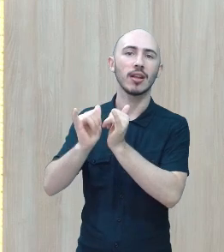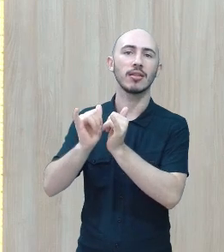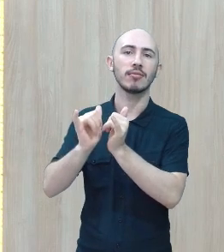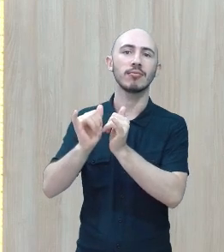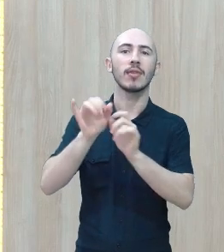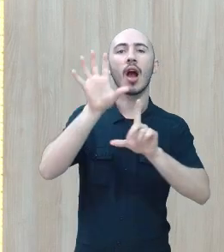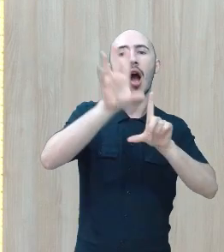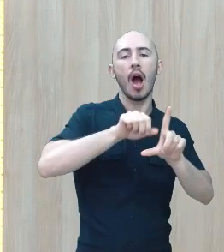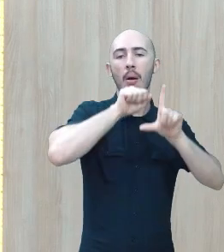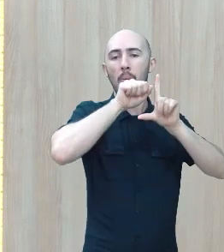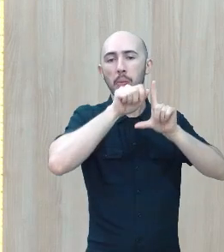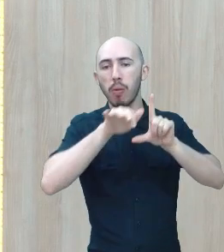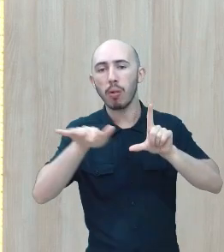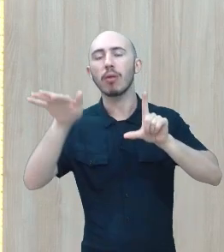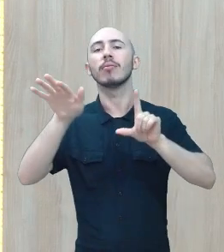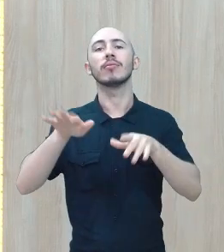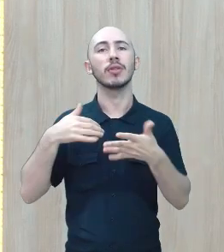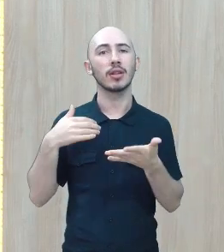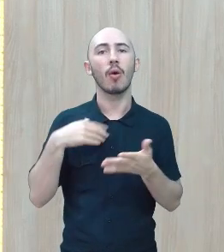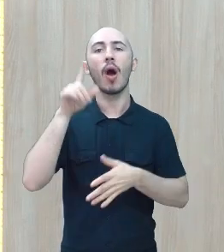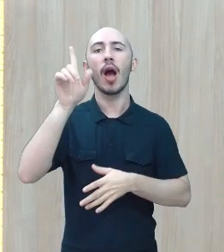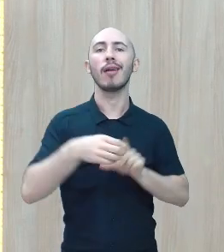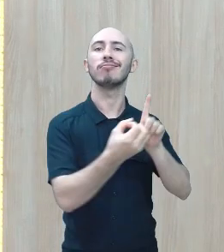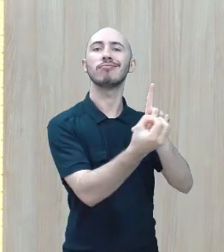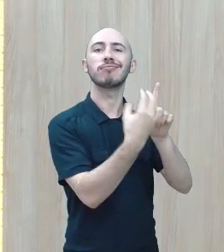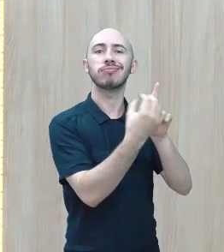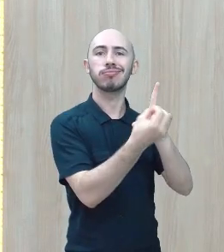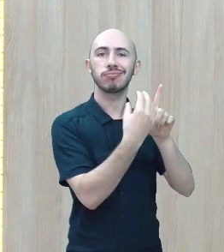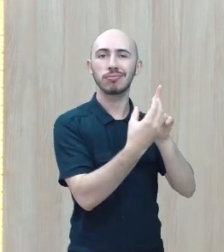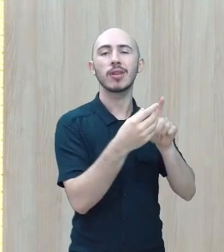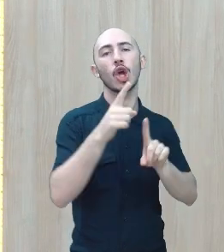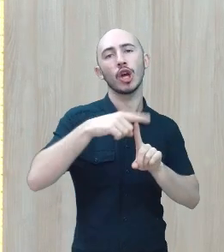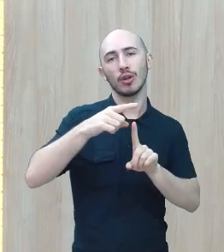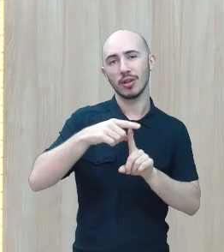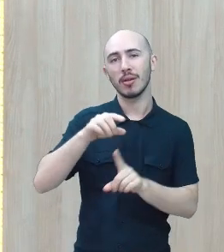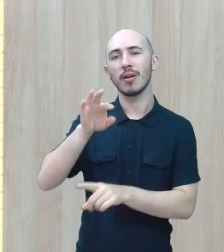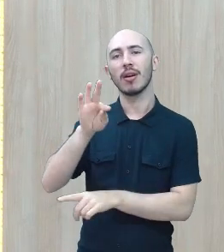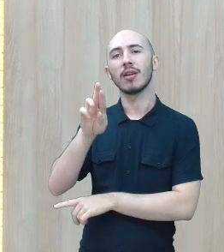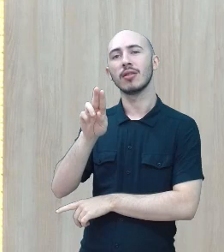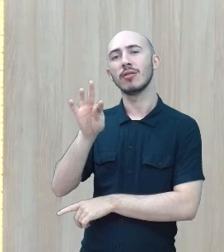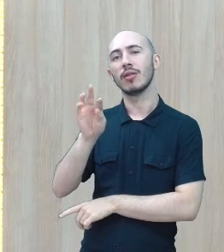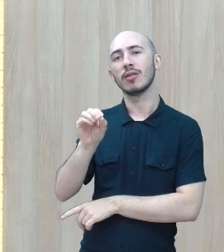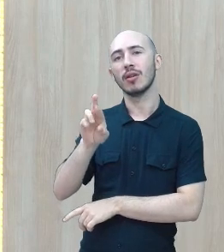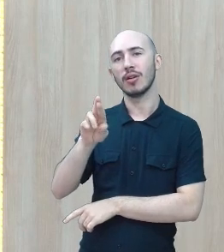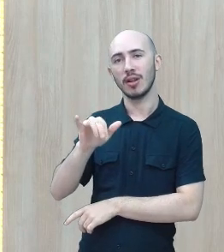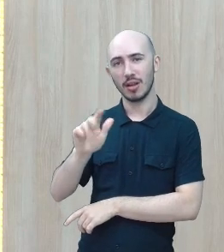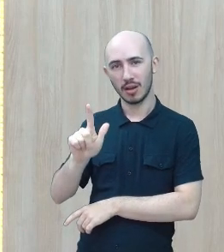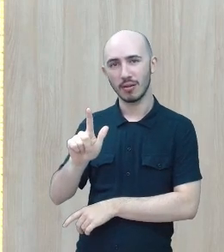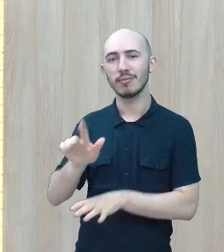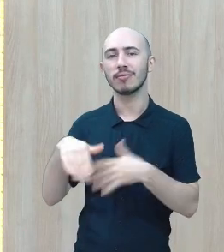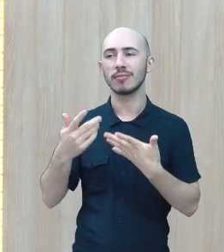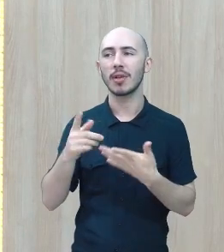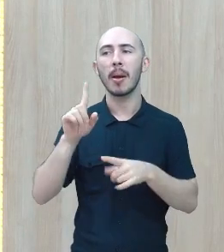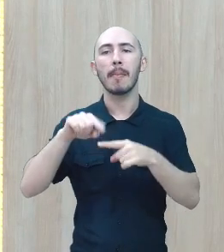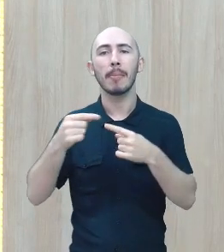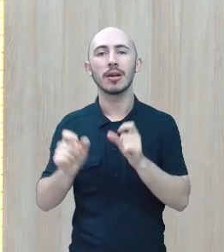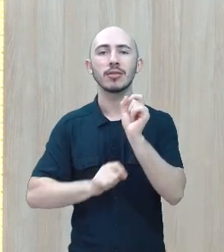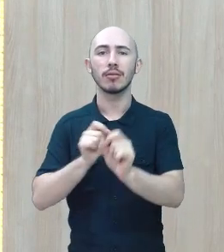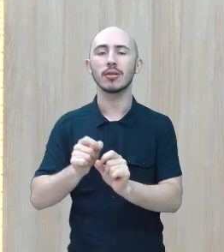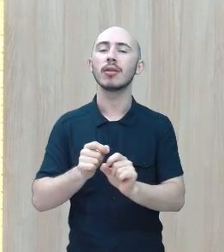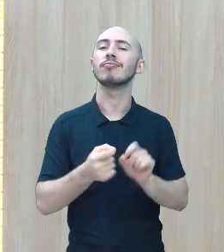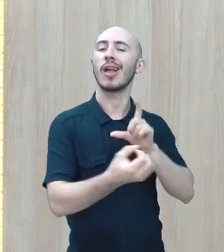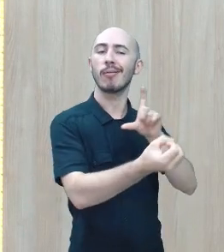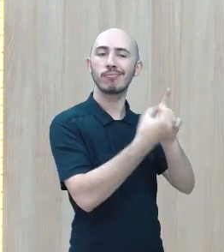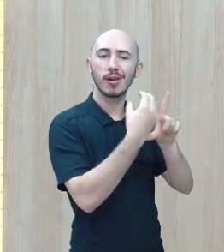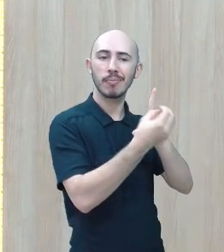sendo tutoriais, mesmo que eles não tivessem a intenção de ser, porque aí eles só estão gravando o que eles estão fazendo, mas eles acabam servindo de